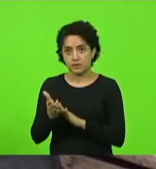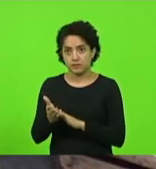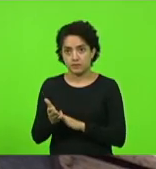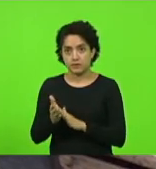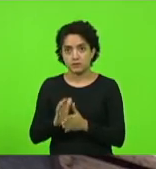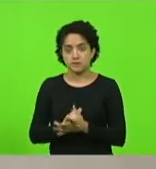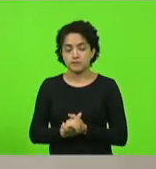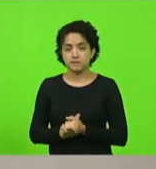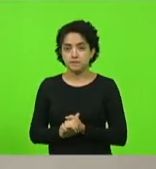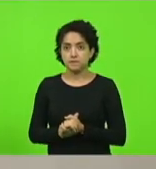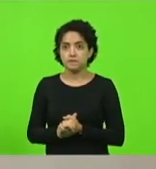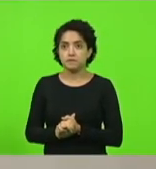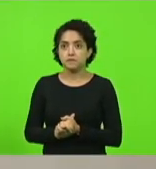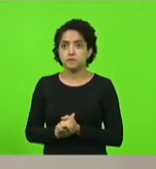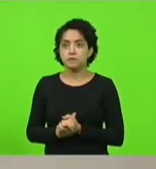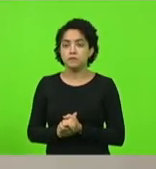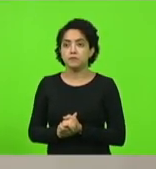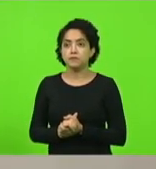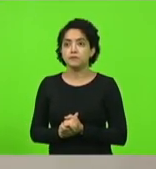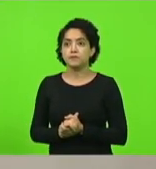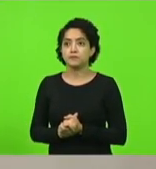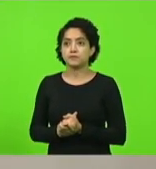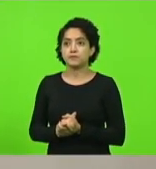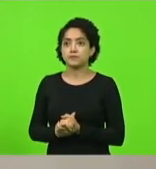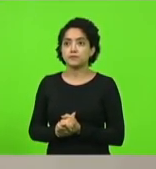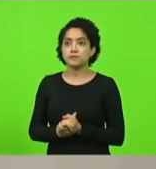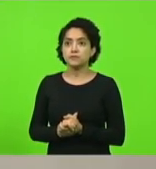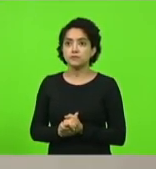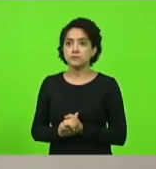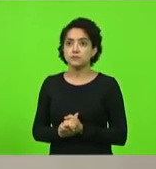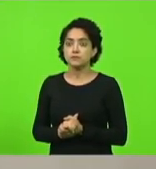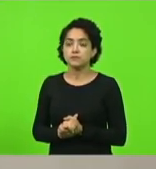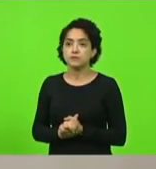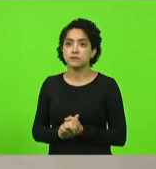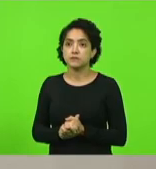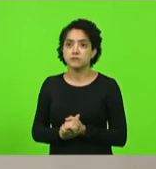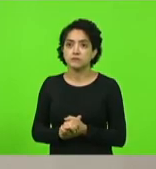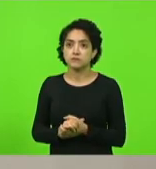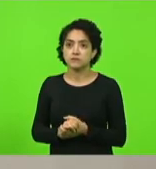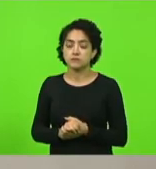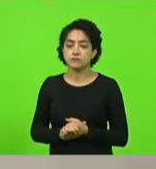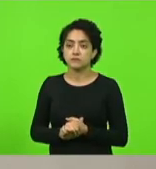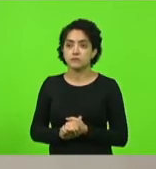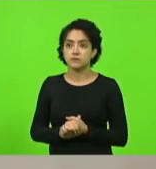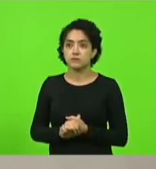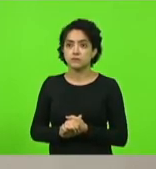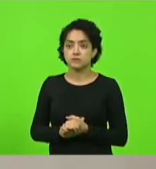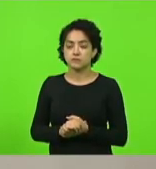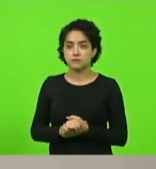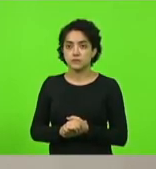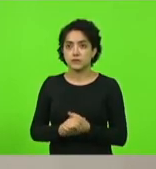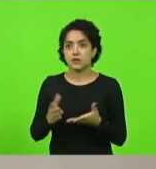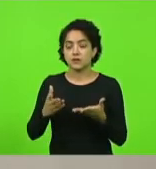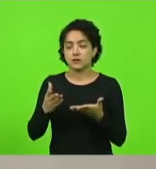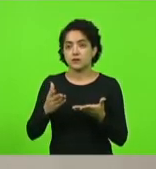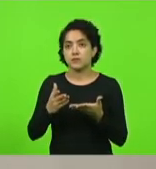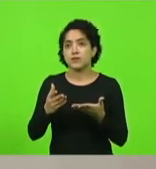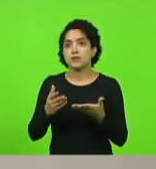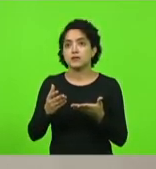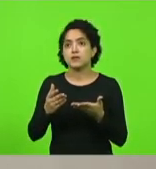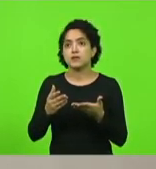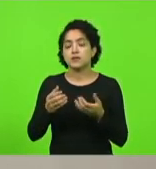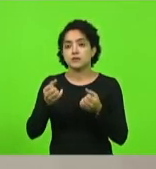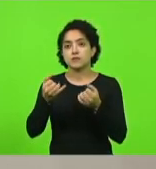conto com o nosso apoio. Presidente. Preciso só fazer uma referência, antes de ouvir o deputado Sargento Lima, fazer uma referência também